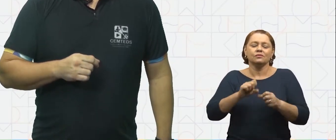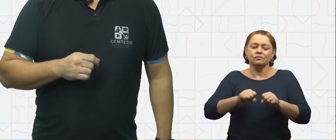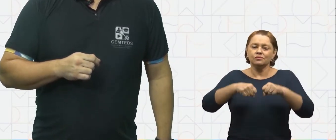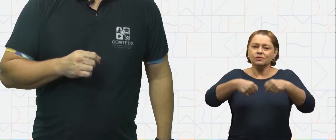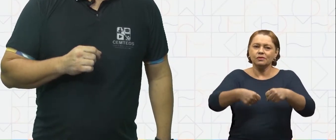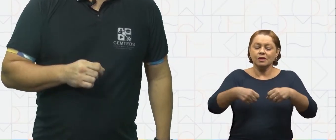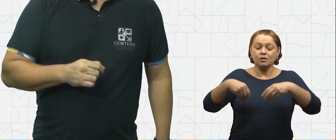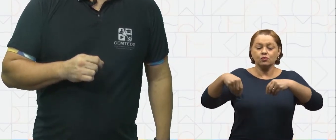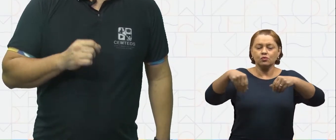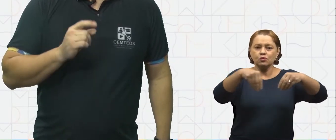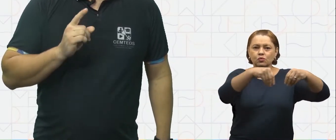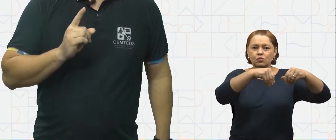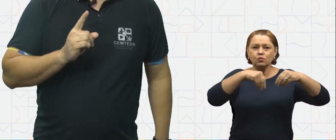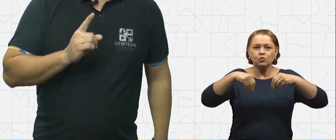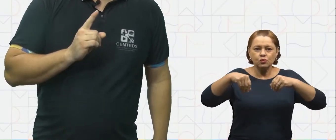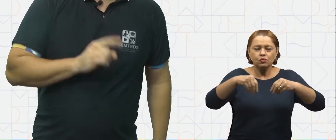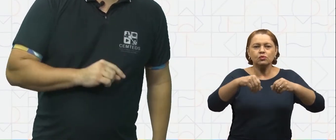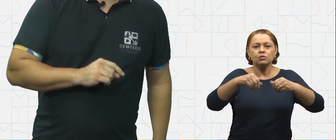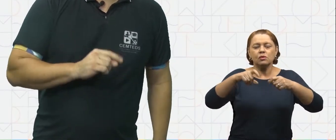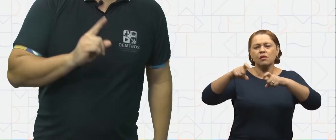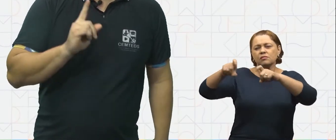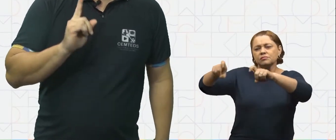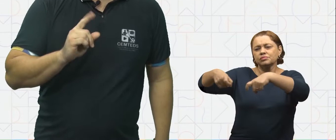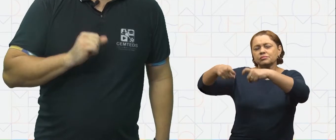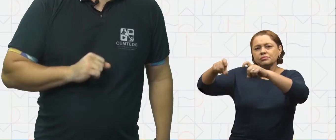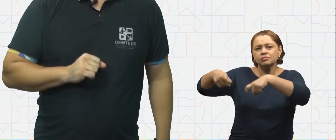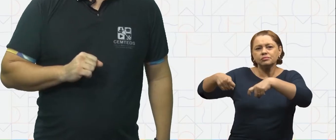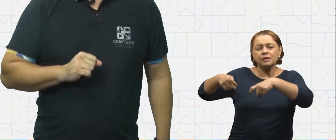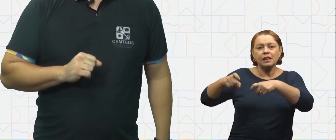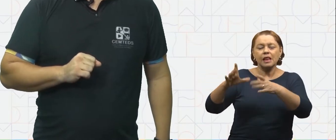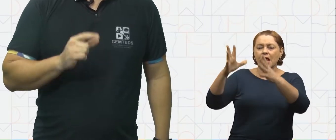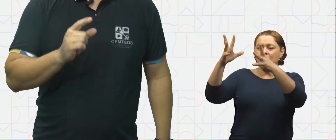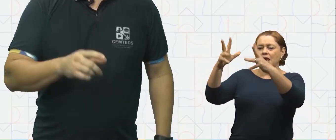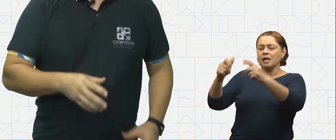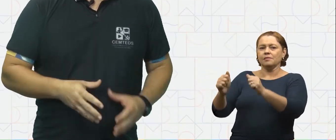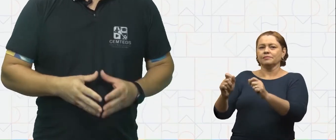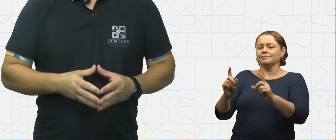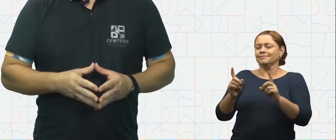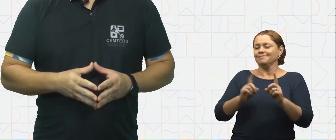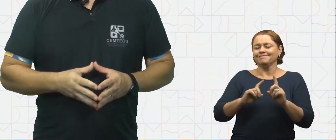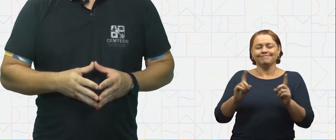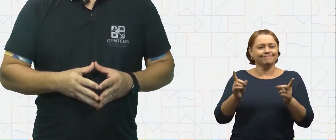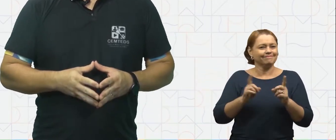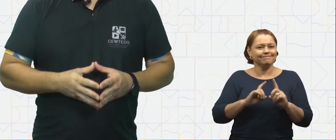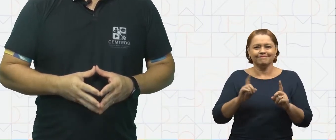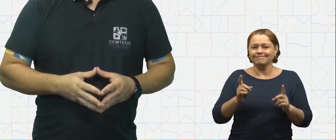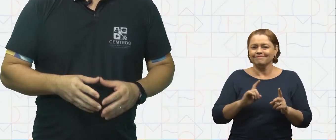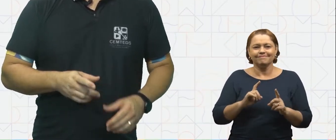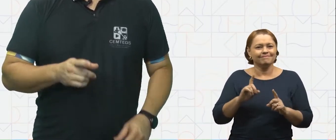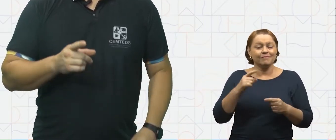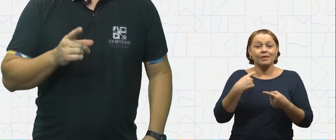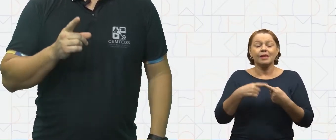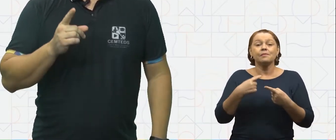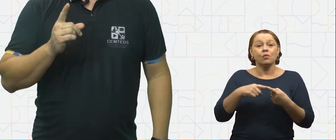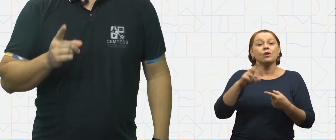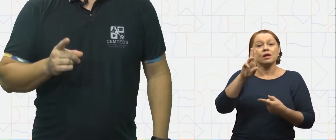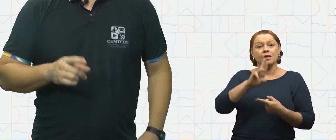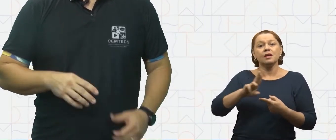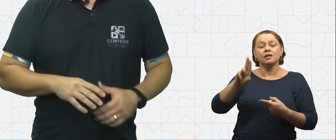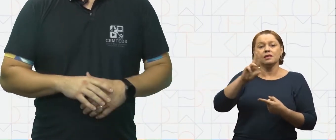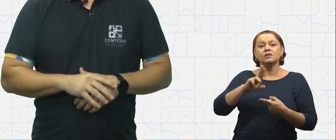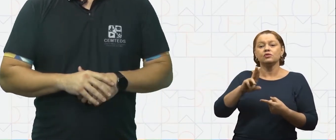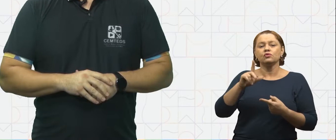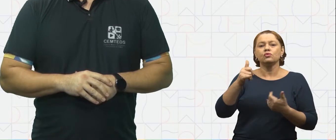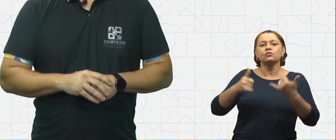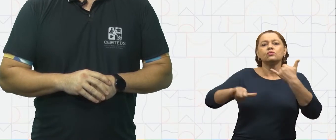das regiões distantes dos grandes centros urbanos não estão livres de contaminação. Sim, é comum usar defensivos